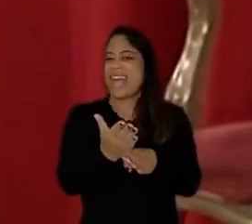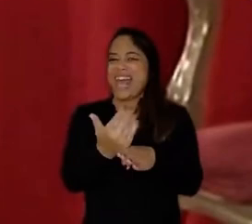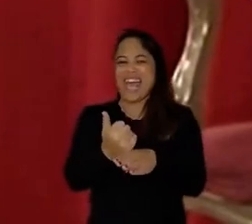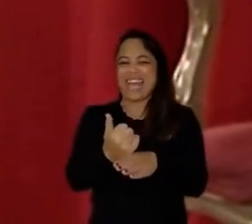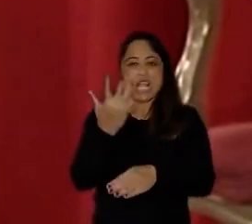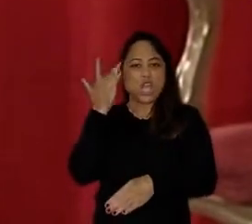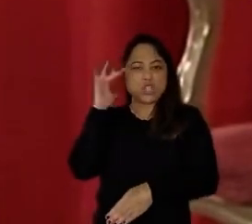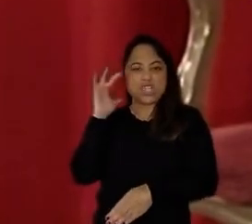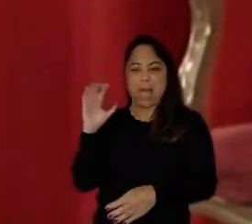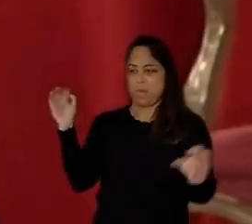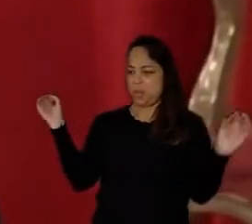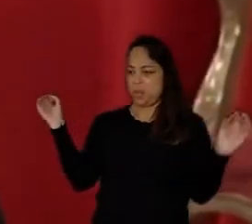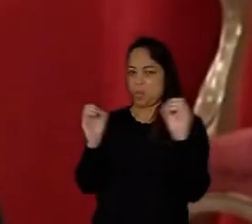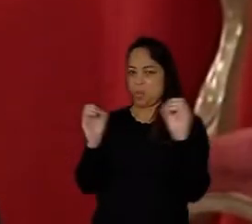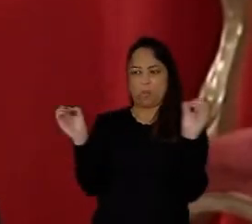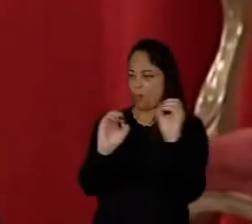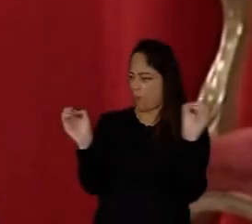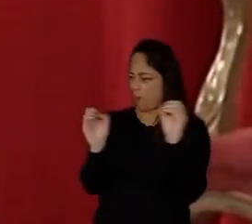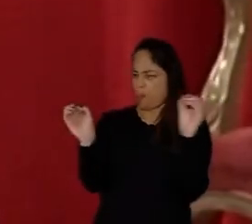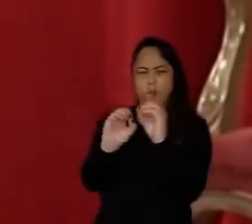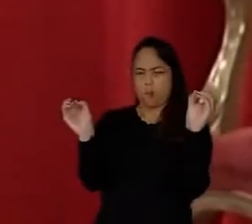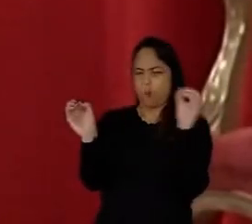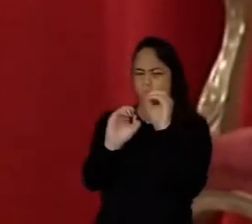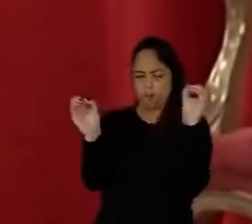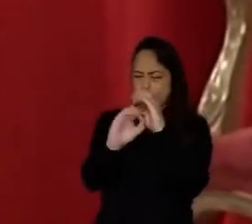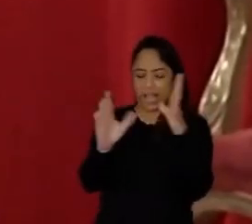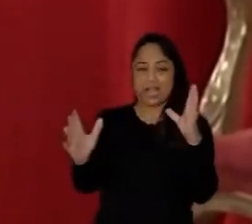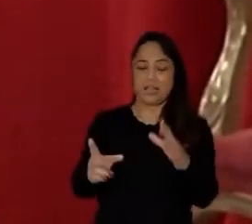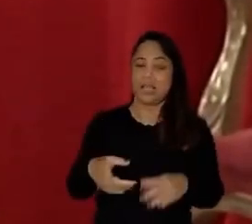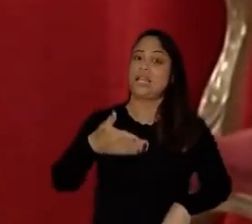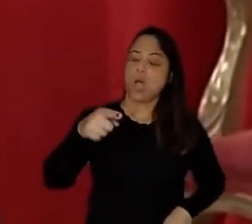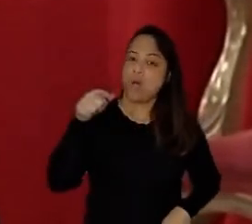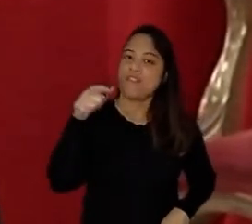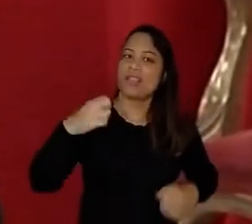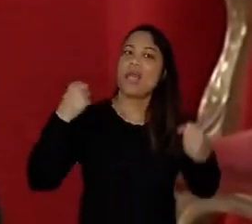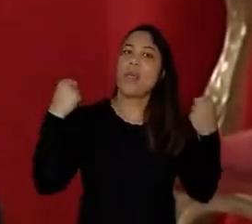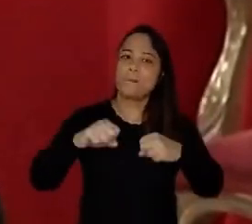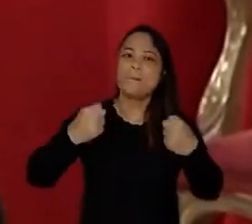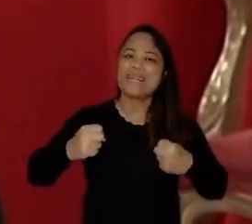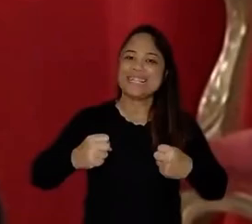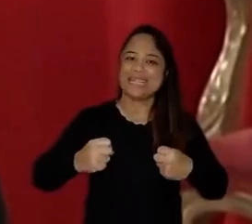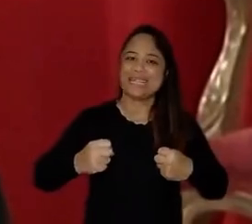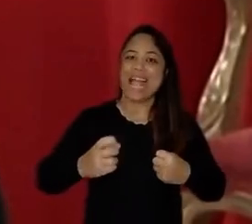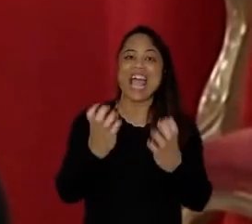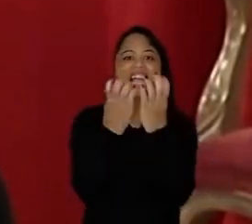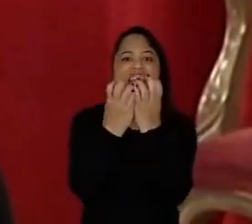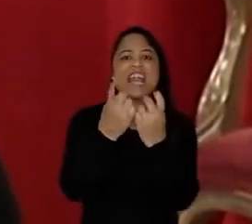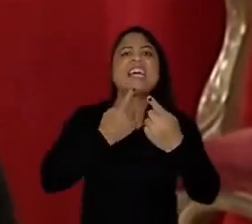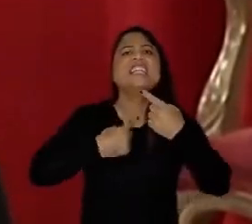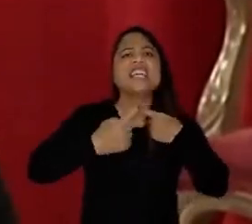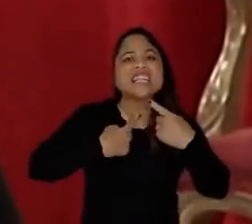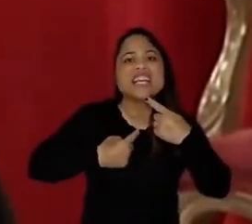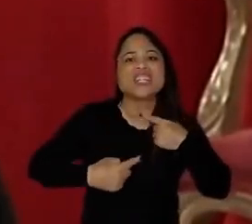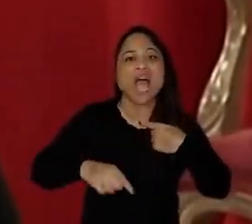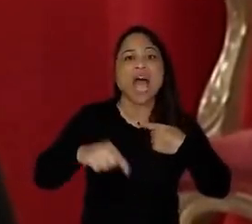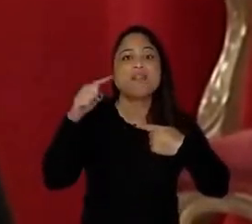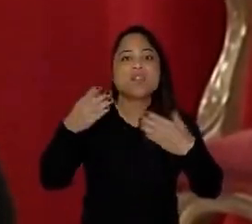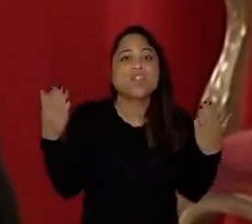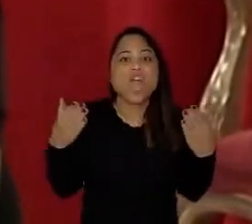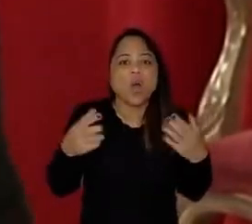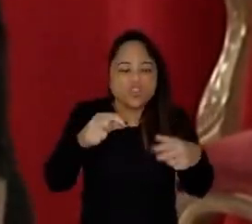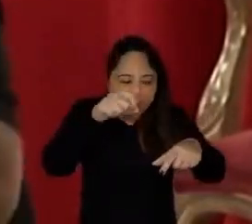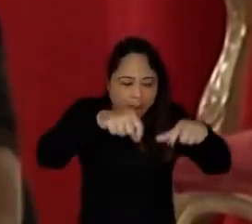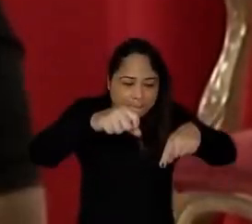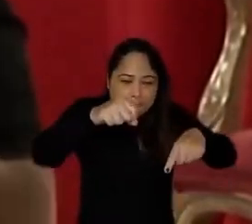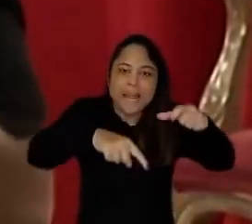sabe porcaria de nada. Por isso você precisa criar expectativa de que você está plantando hoje